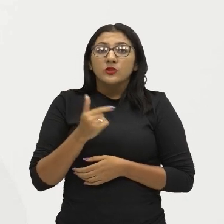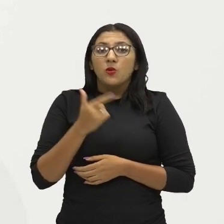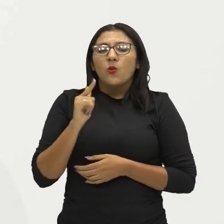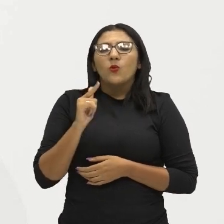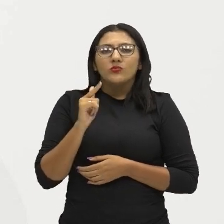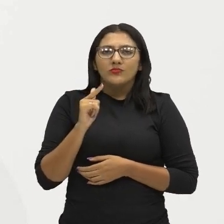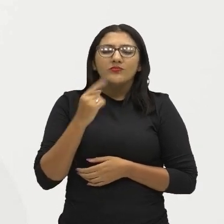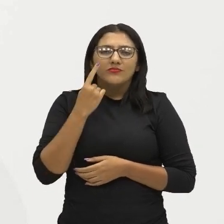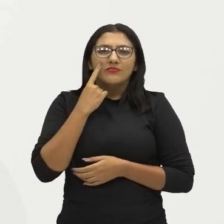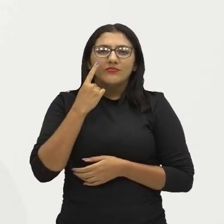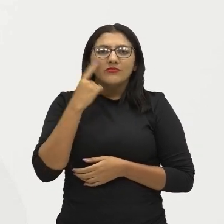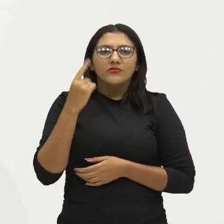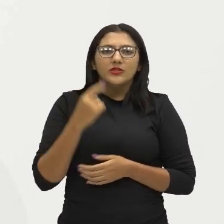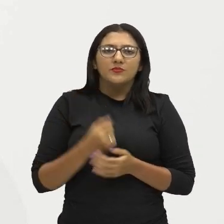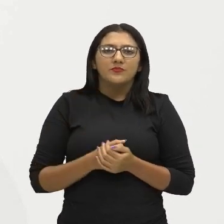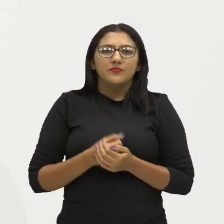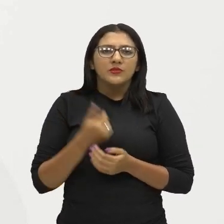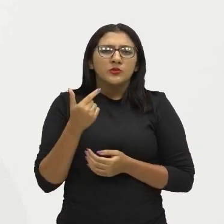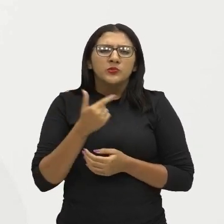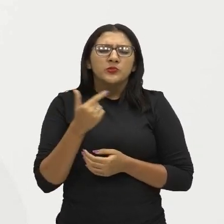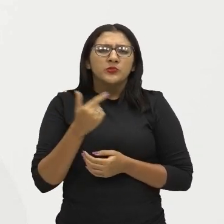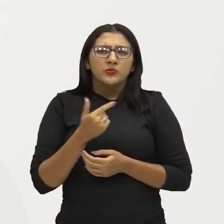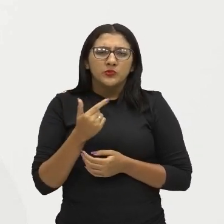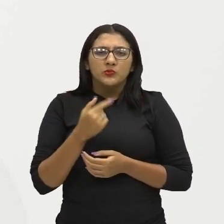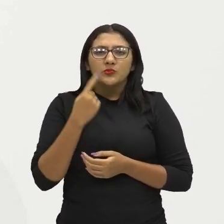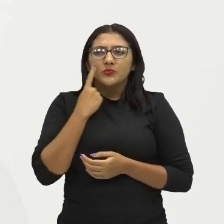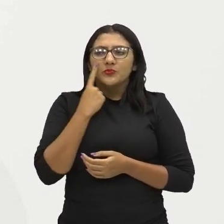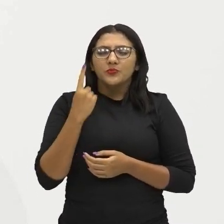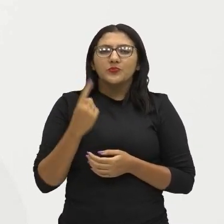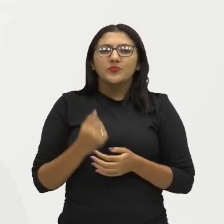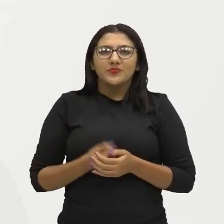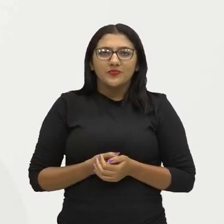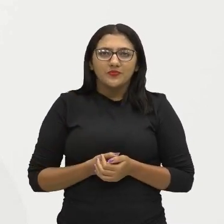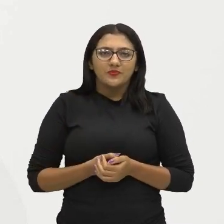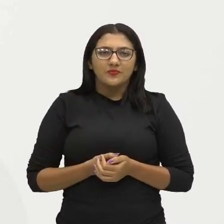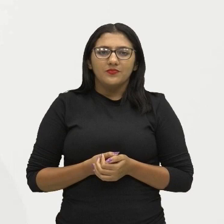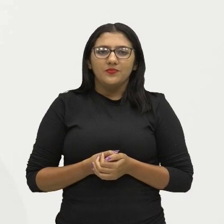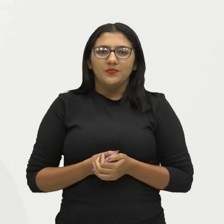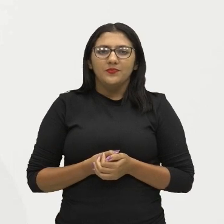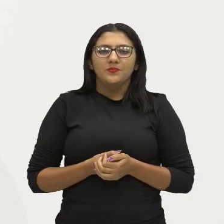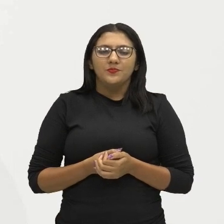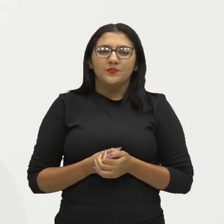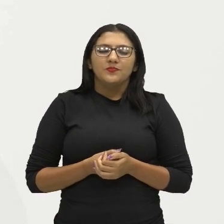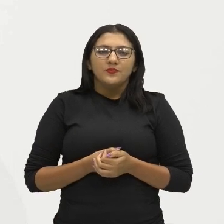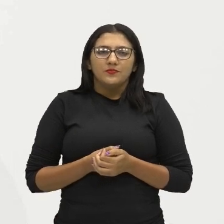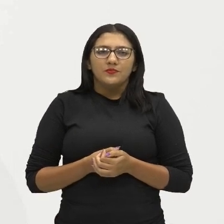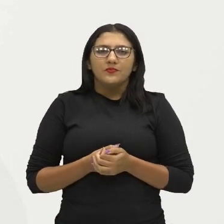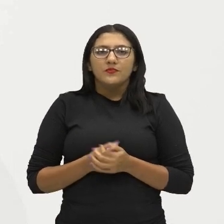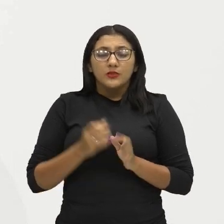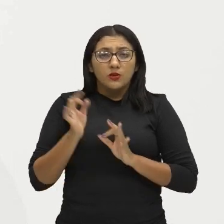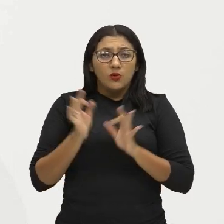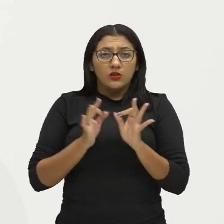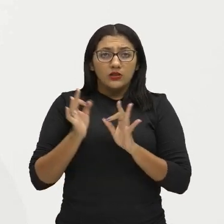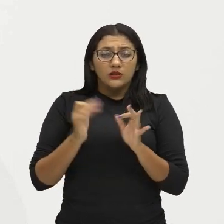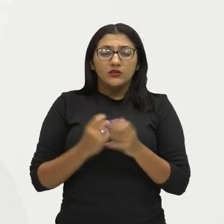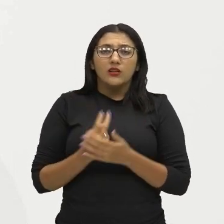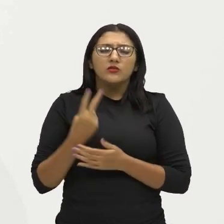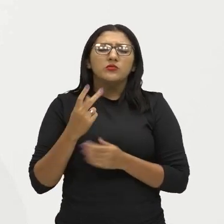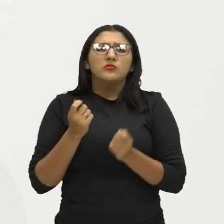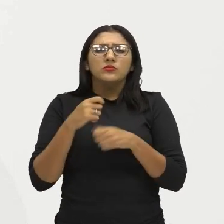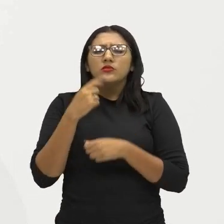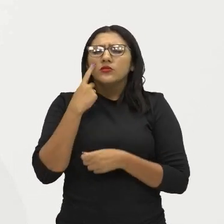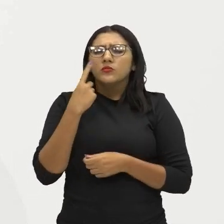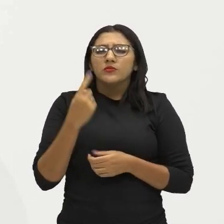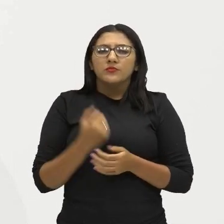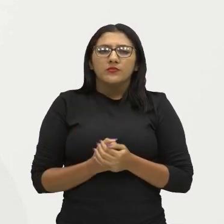vamos ver como é que fica a transcrição do 2. Olha só. Para transcrevermos 2, vamos ver o que ele diz. Olha,